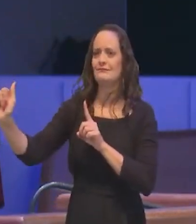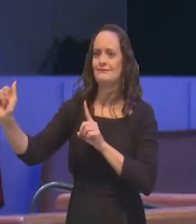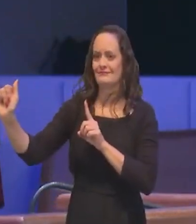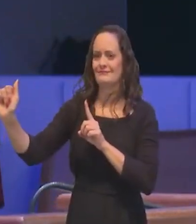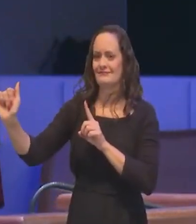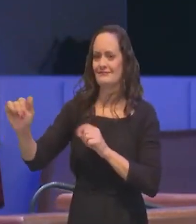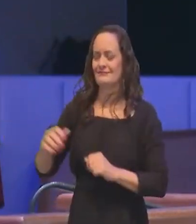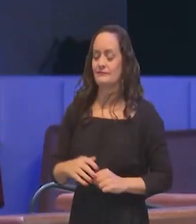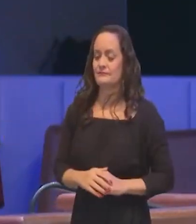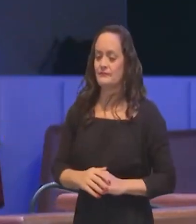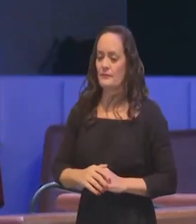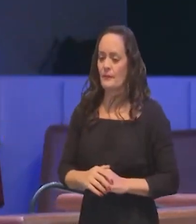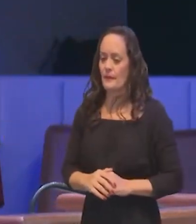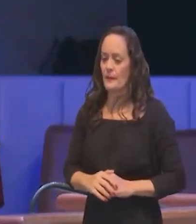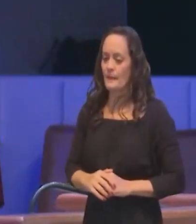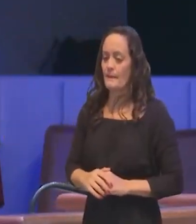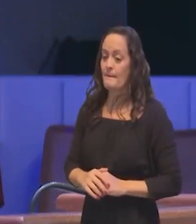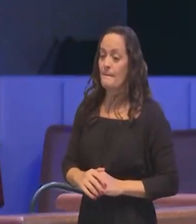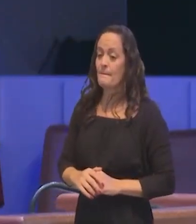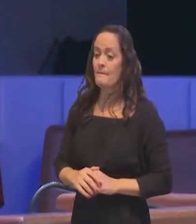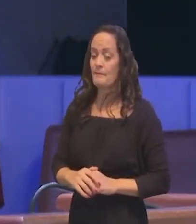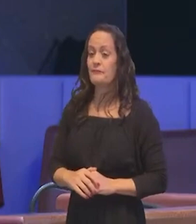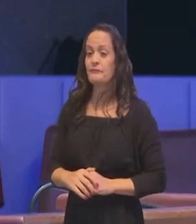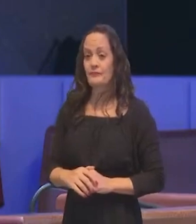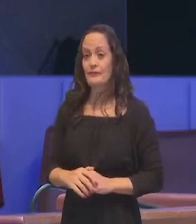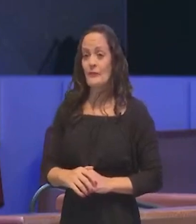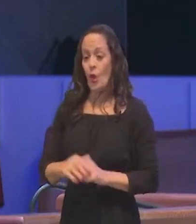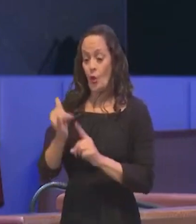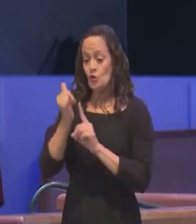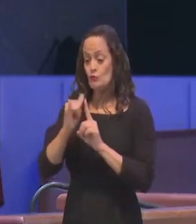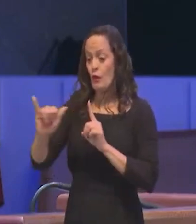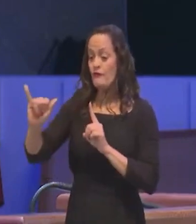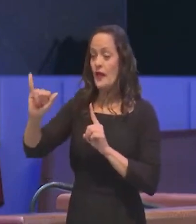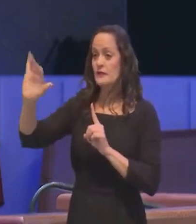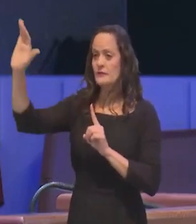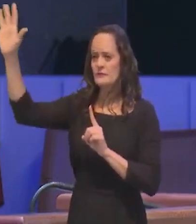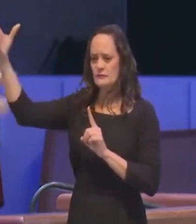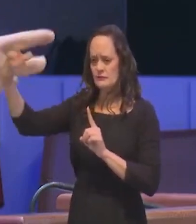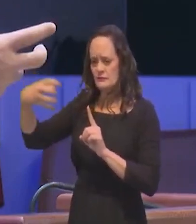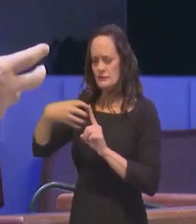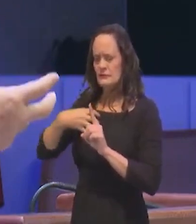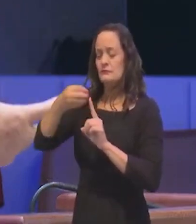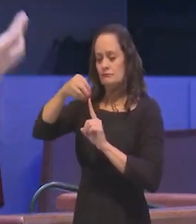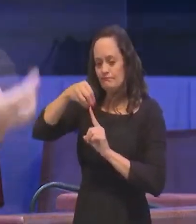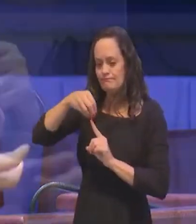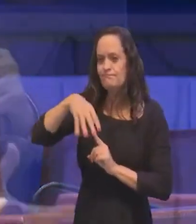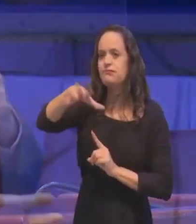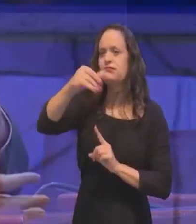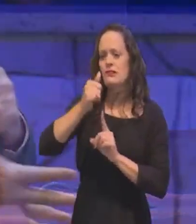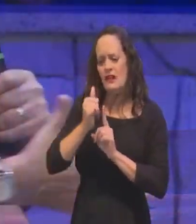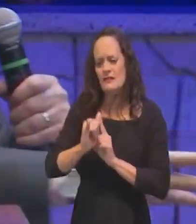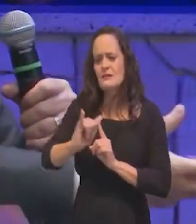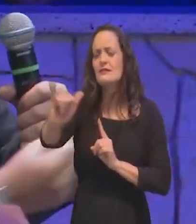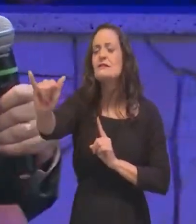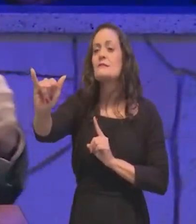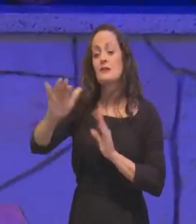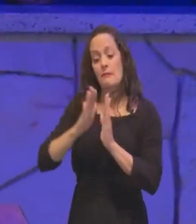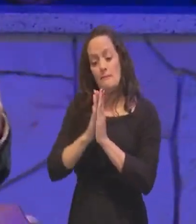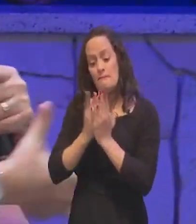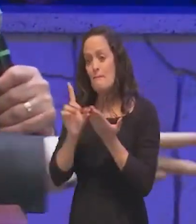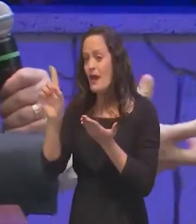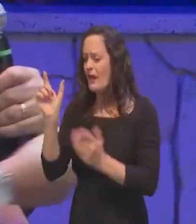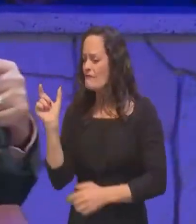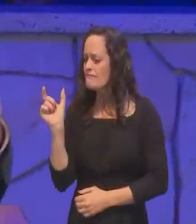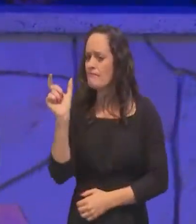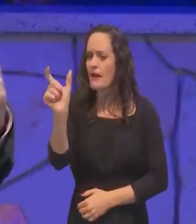Deus. E eles receberão a palavra para transmitir o seu povo. E esta palavra é exatamente esta palavra de acolhida,